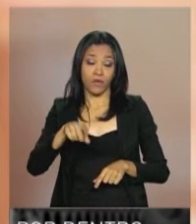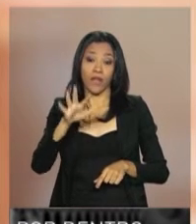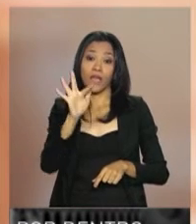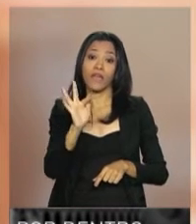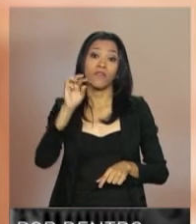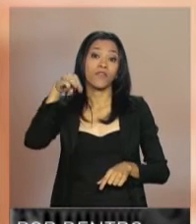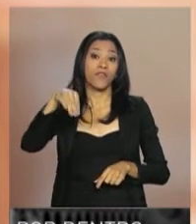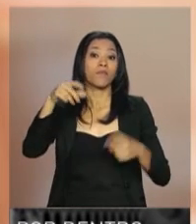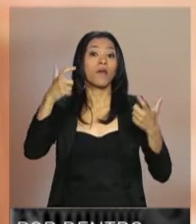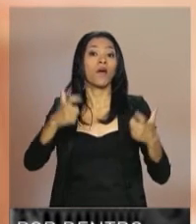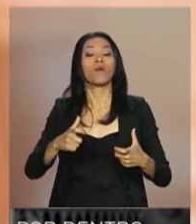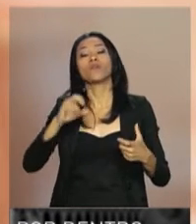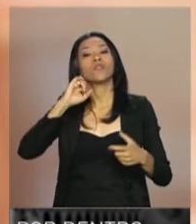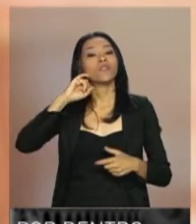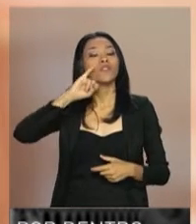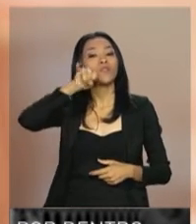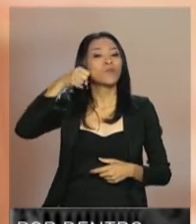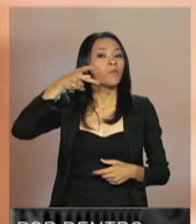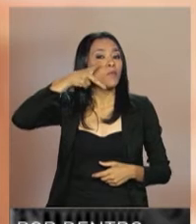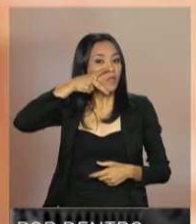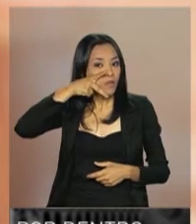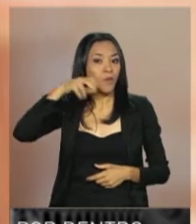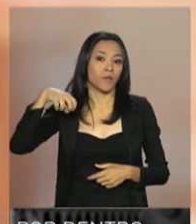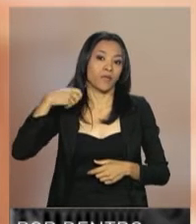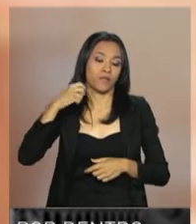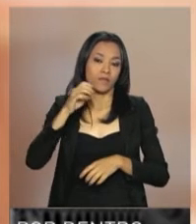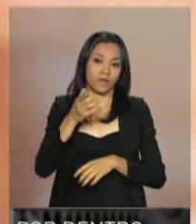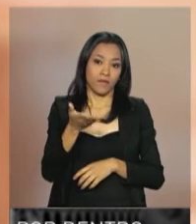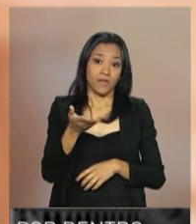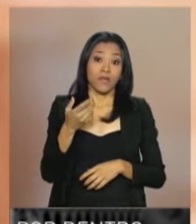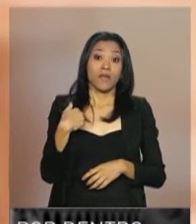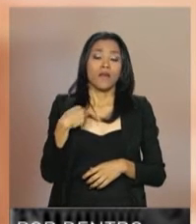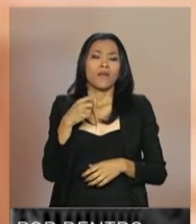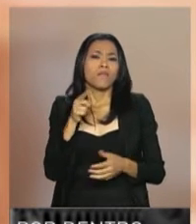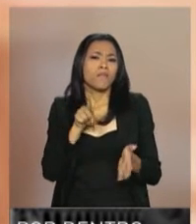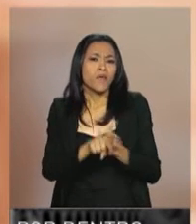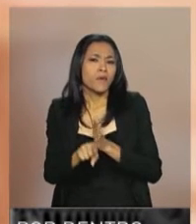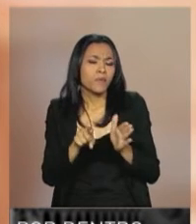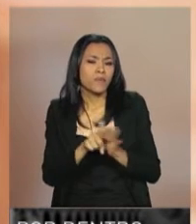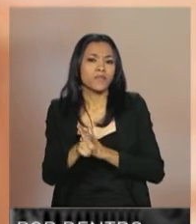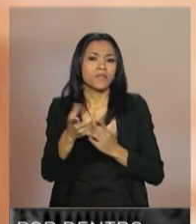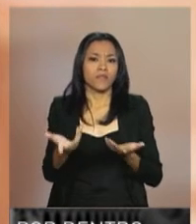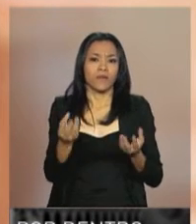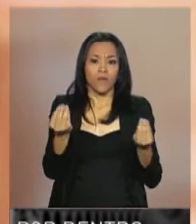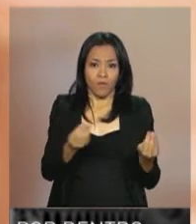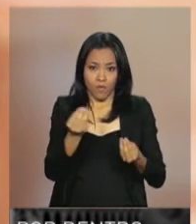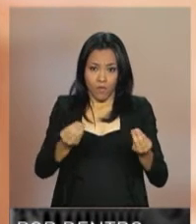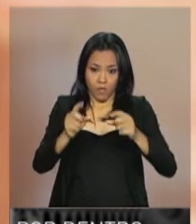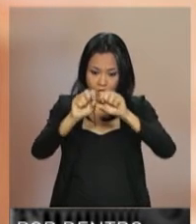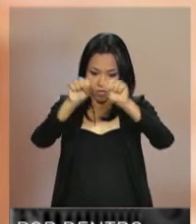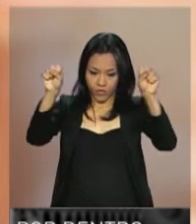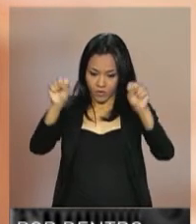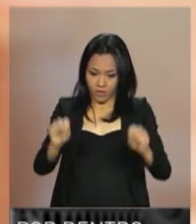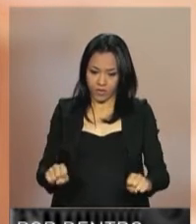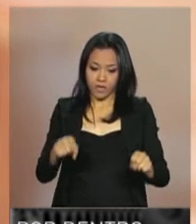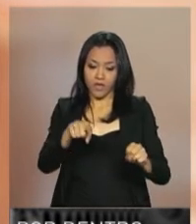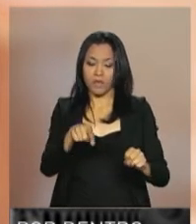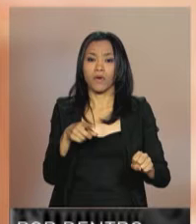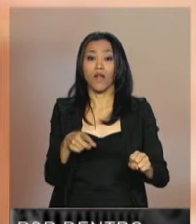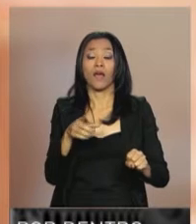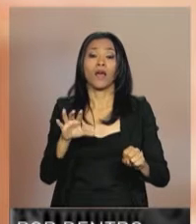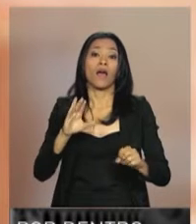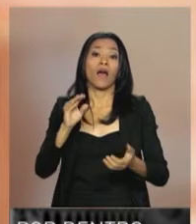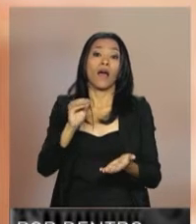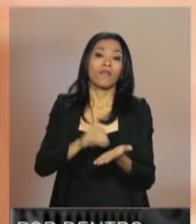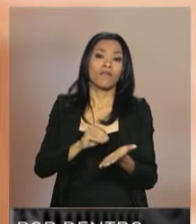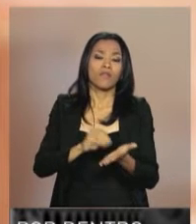joão pessoa na paraíba de acordo com a plataforma digital do programa emprega brasil o seguro desemprego viu